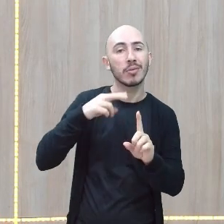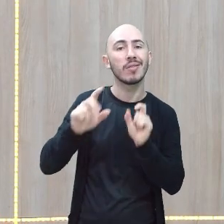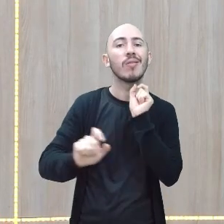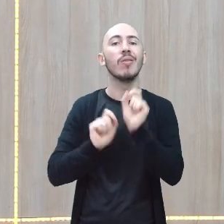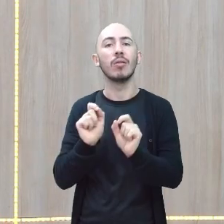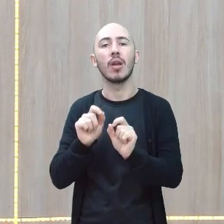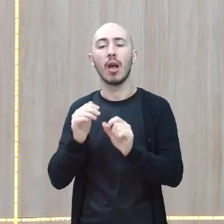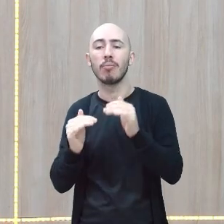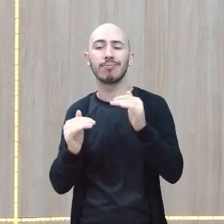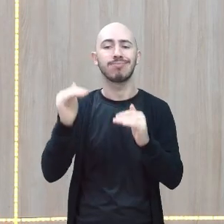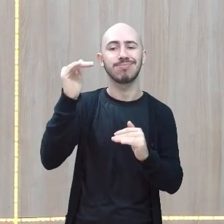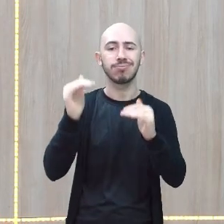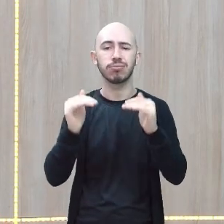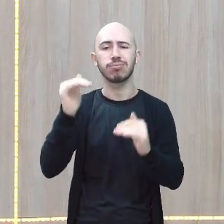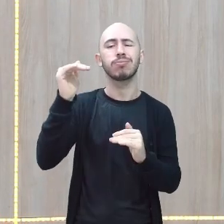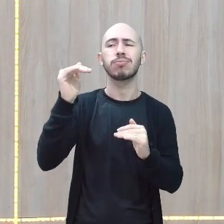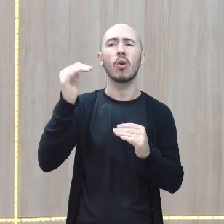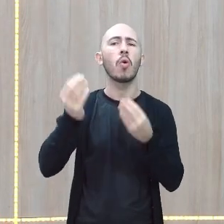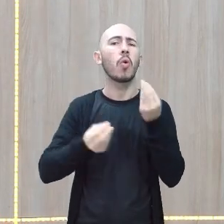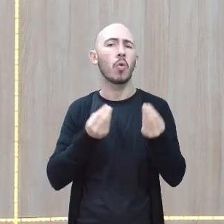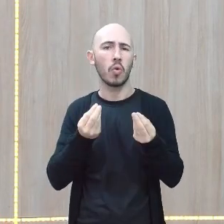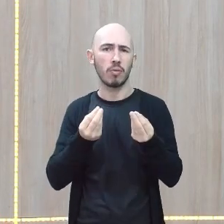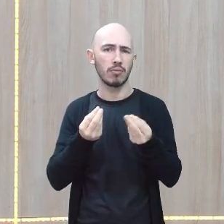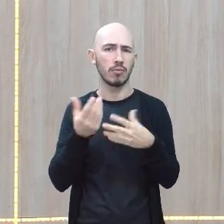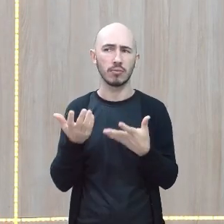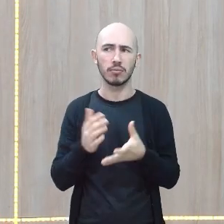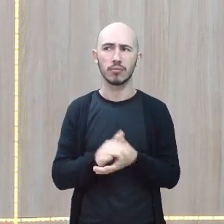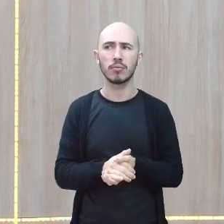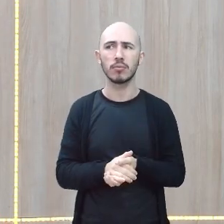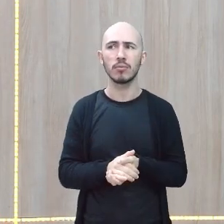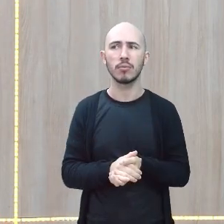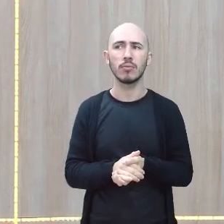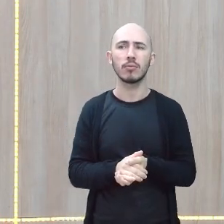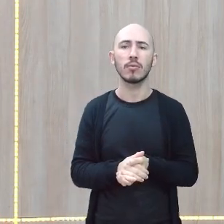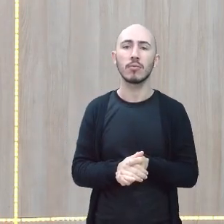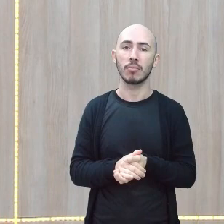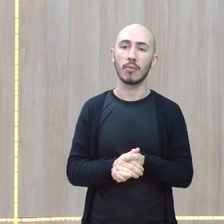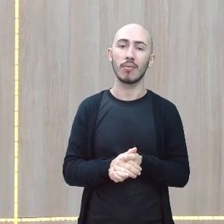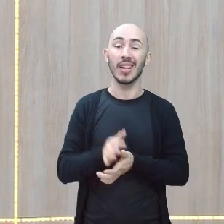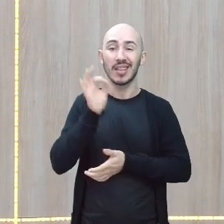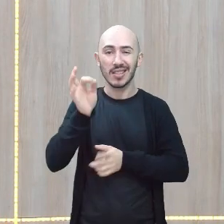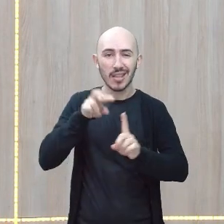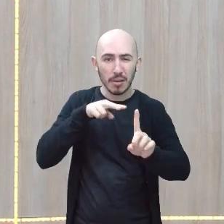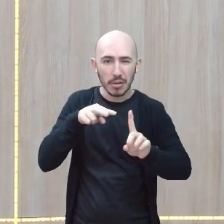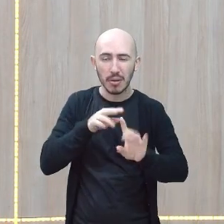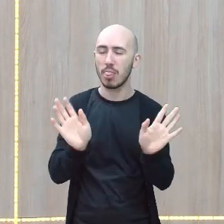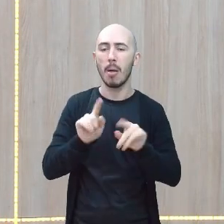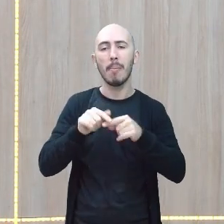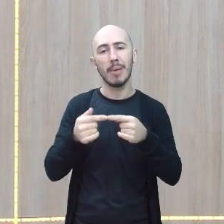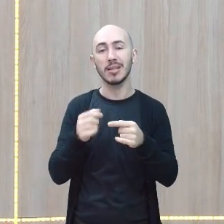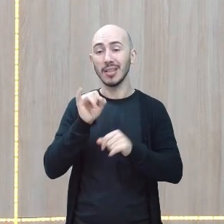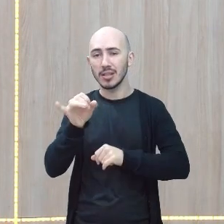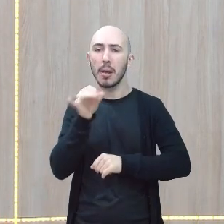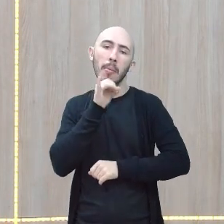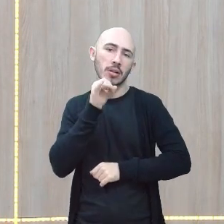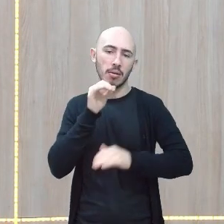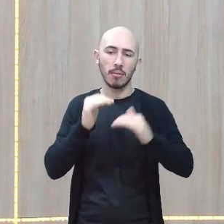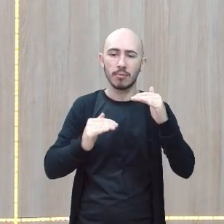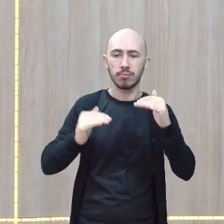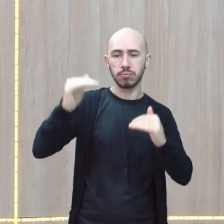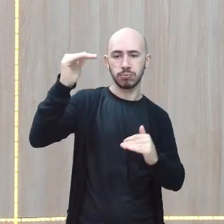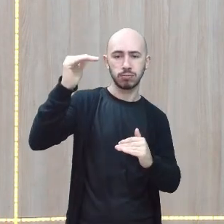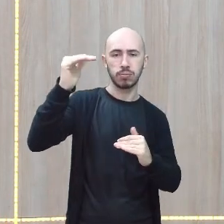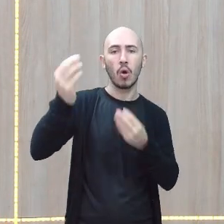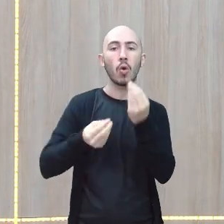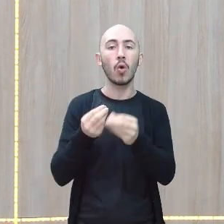que seria superior e inferior, não que isso seja uma perspectiva adequada, mas se a gente colocar assim, a perspectiva, né,